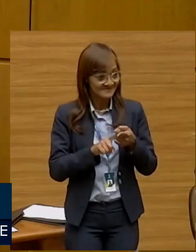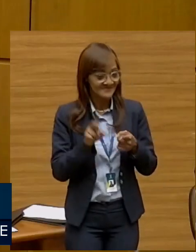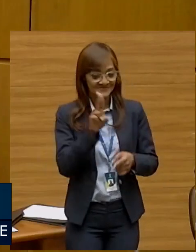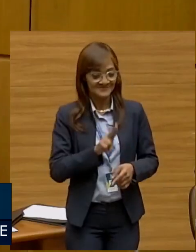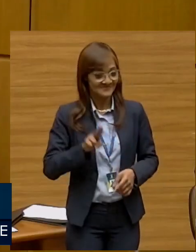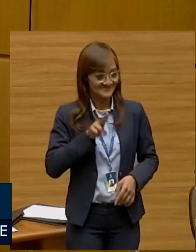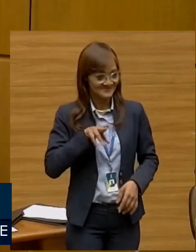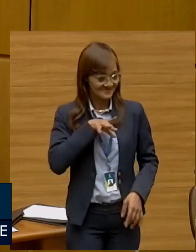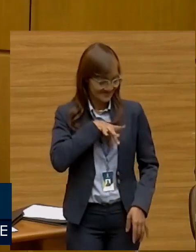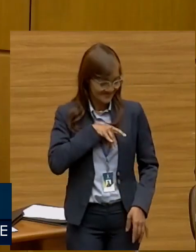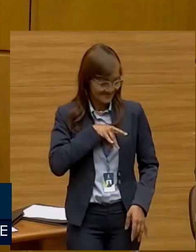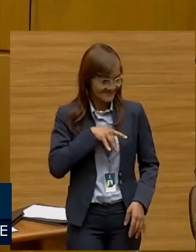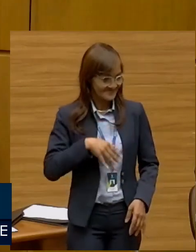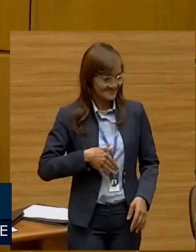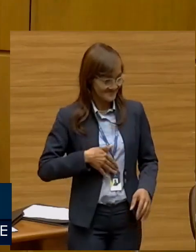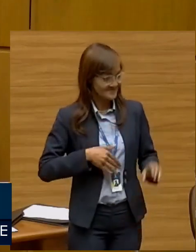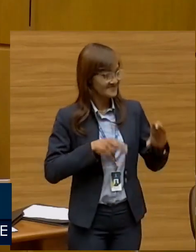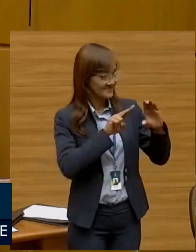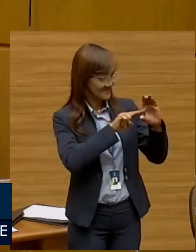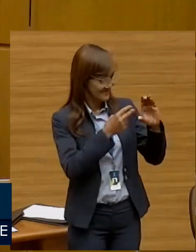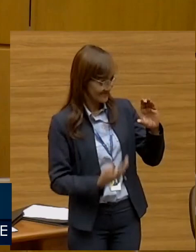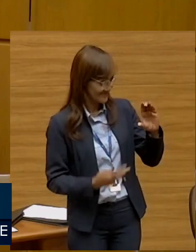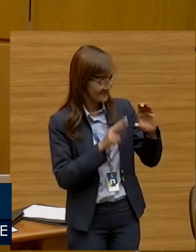E como já foi falado